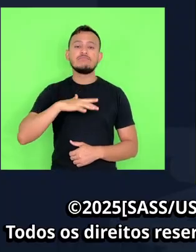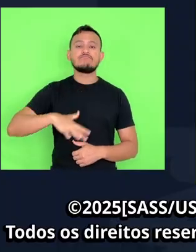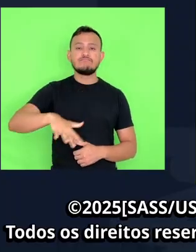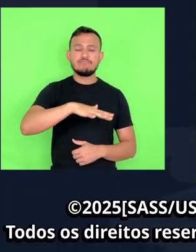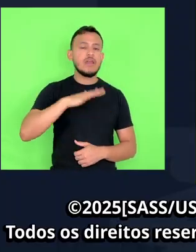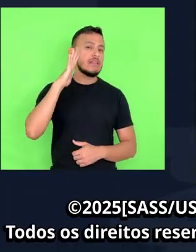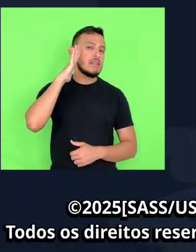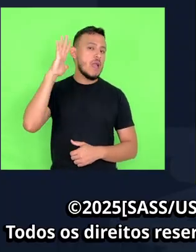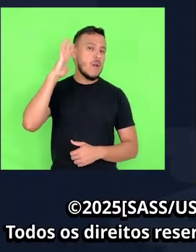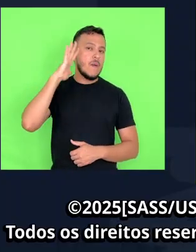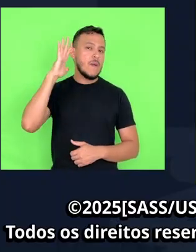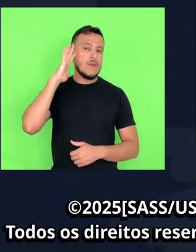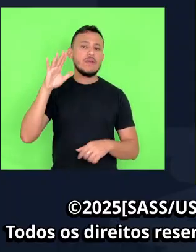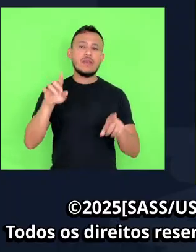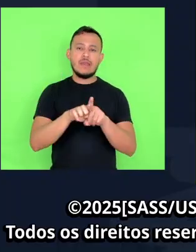teórico neste